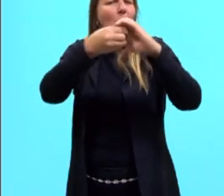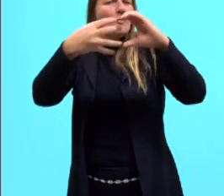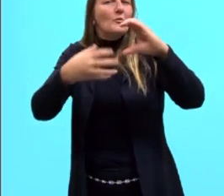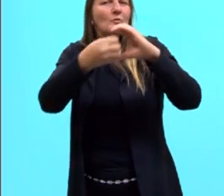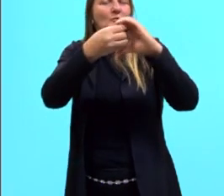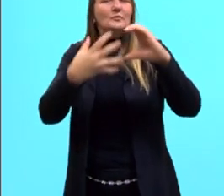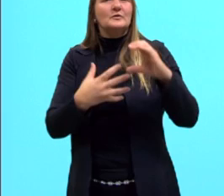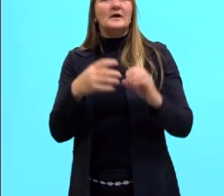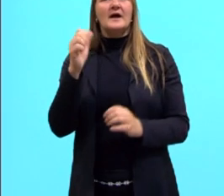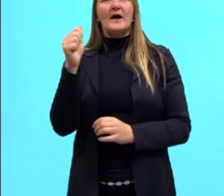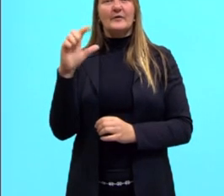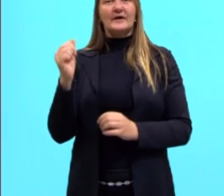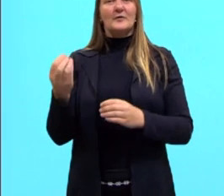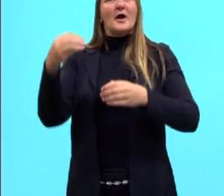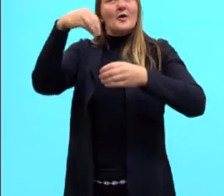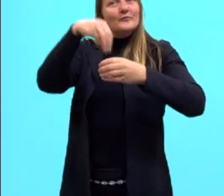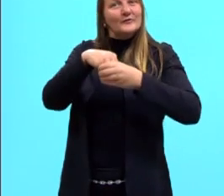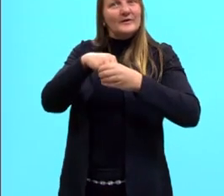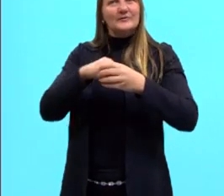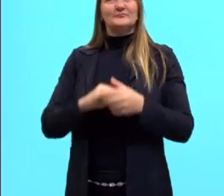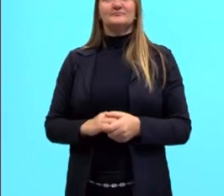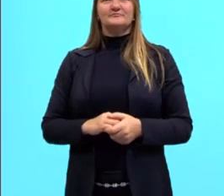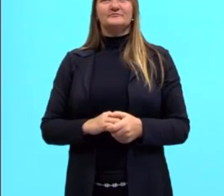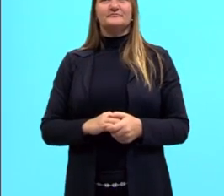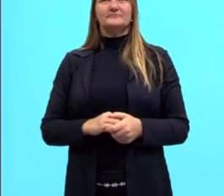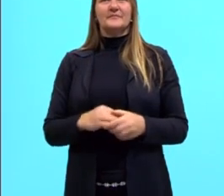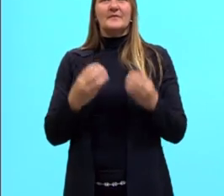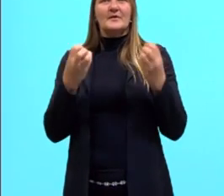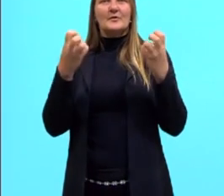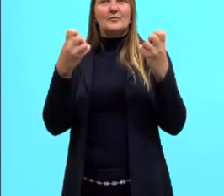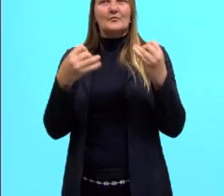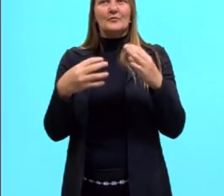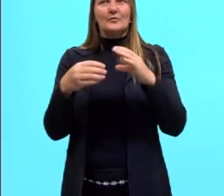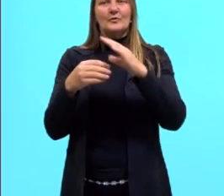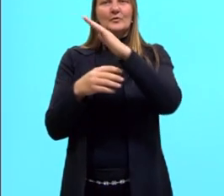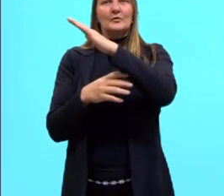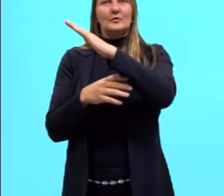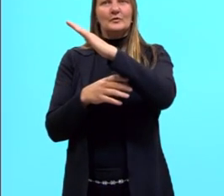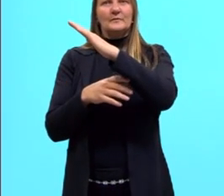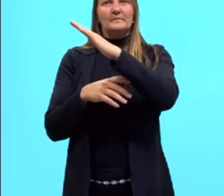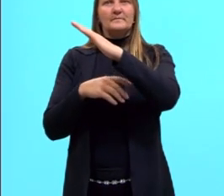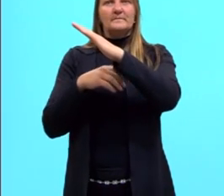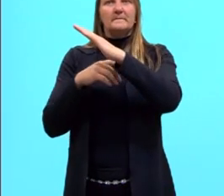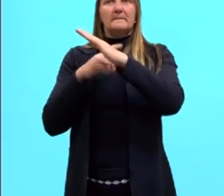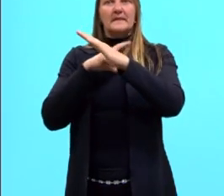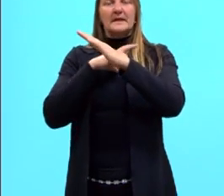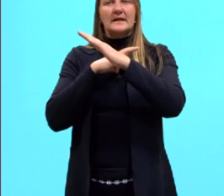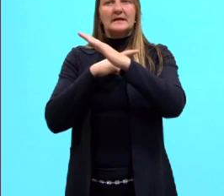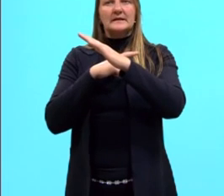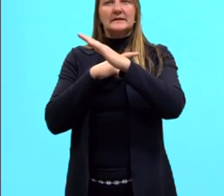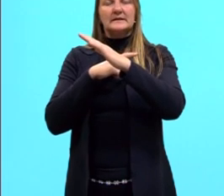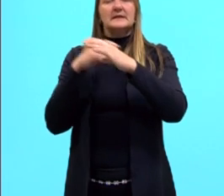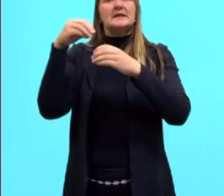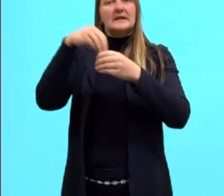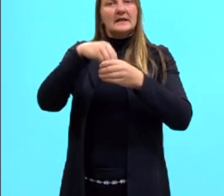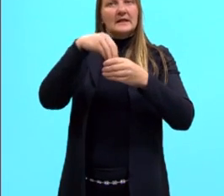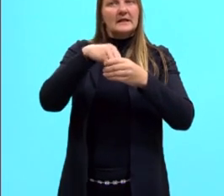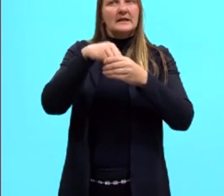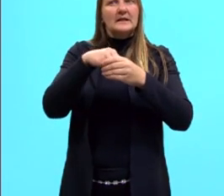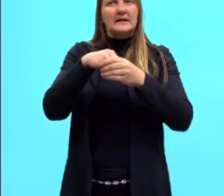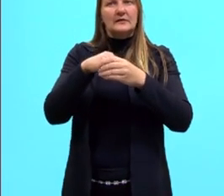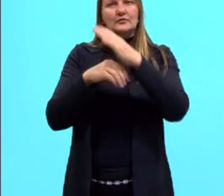os alternos e internos bom internos eu vou pegar os ângulos aqui então